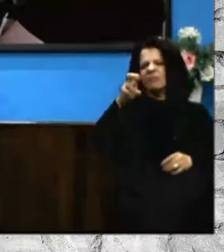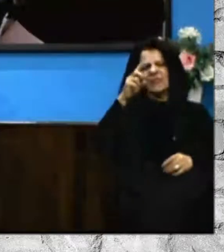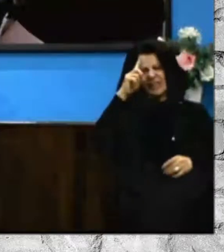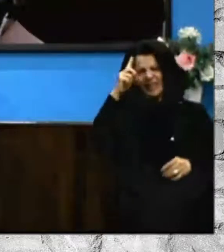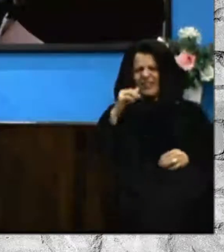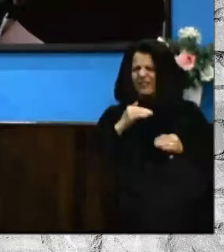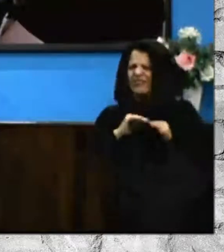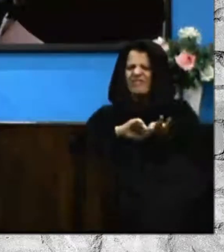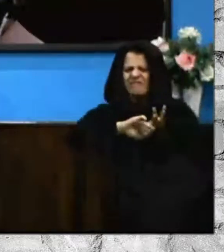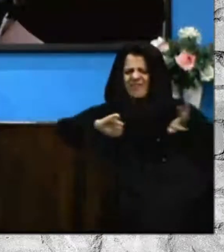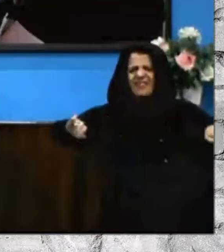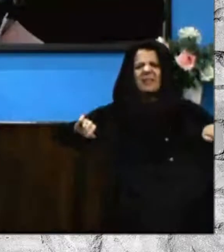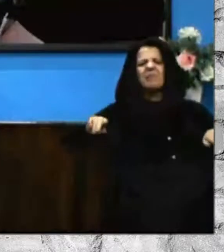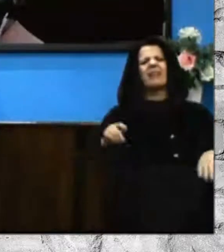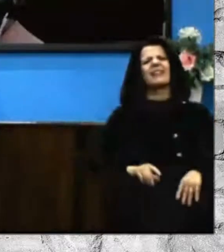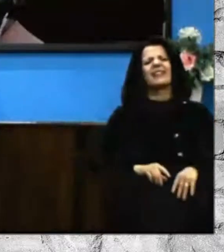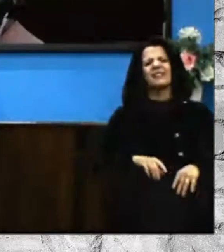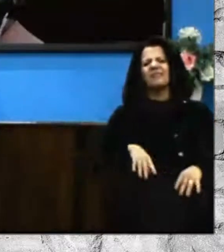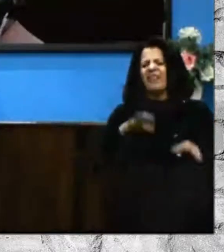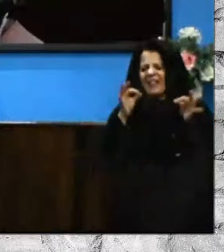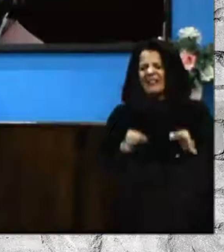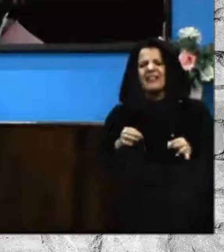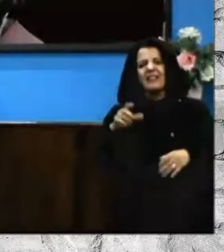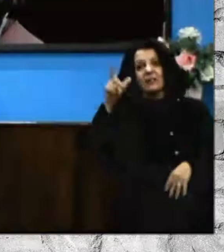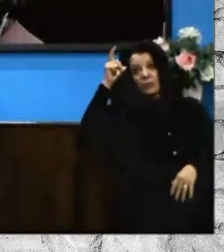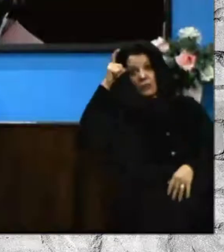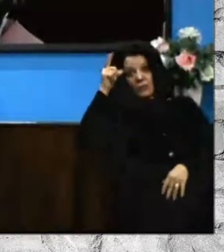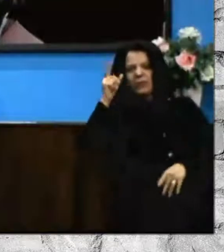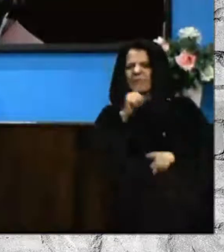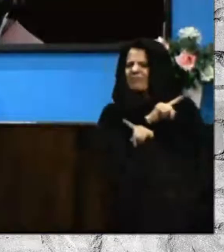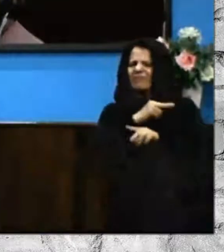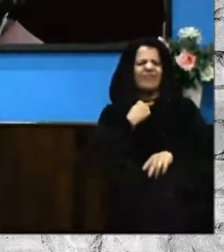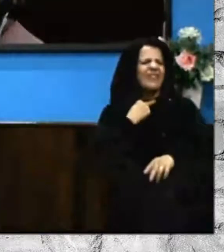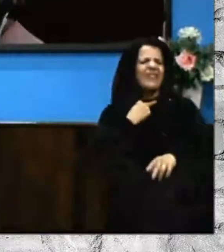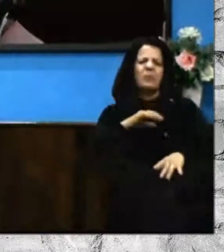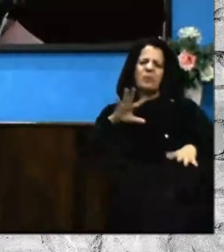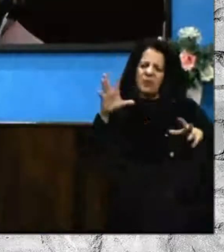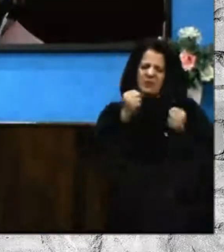diabo, ele que não pode tomar o corpo de um crente, mas pode oprimir,